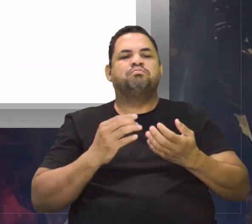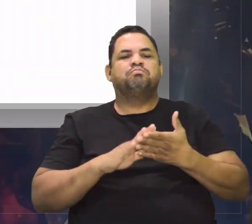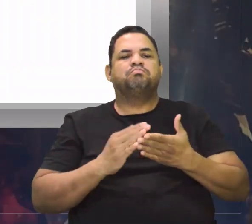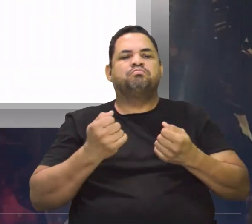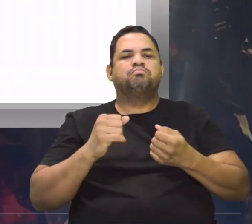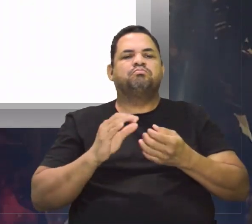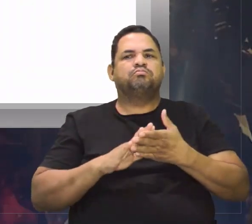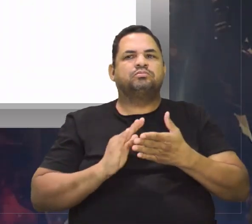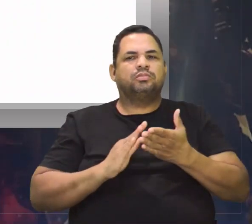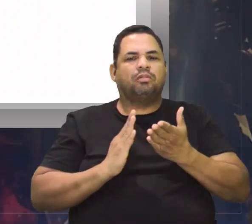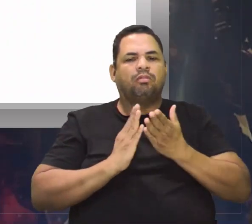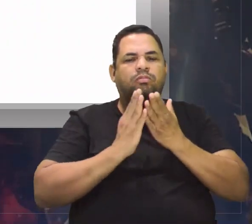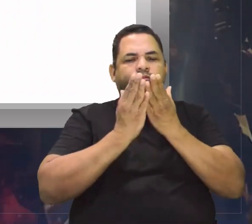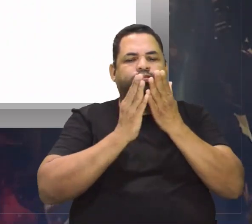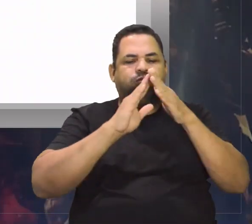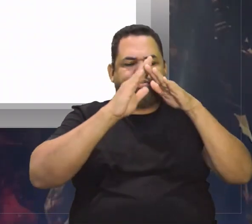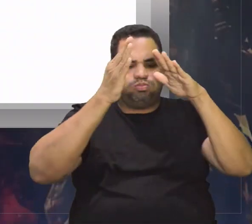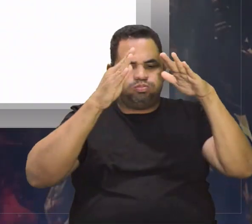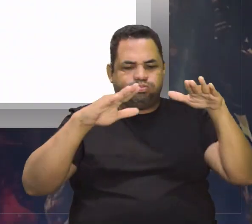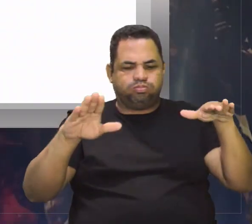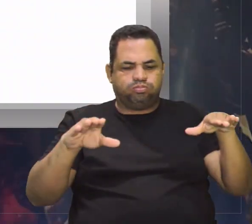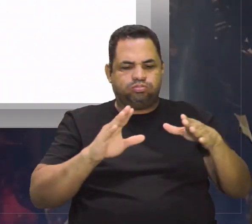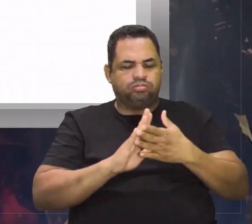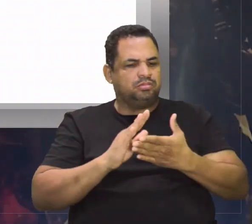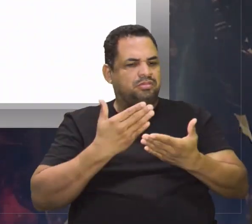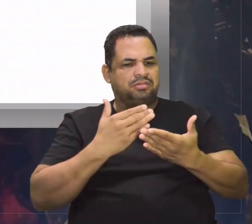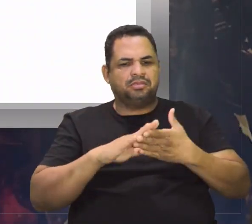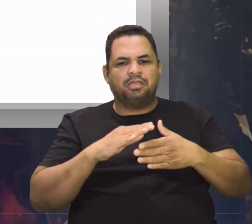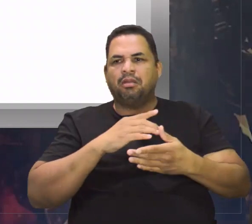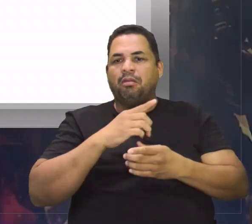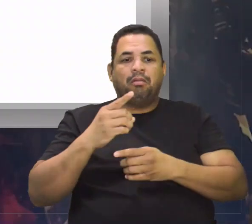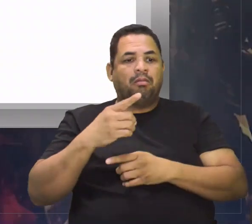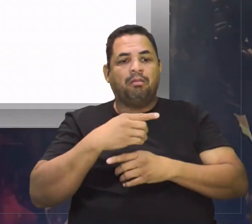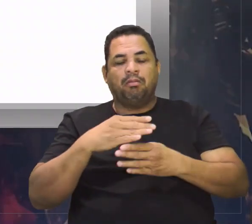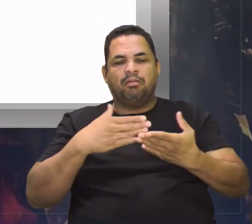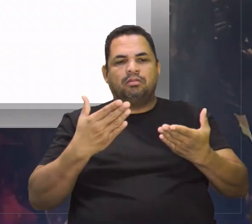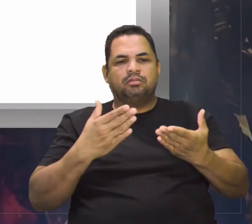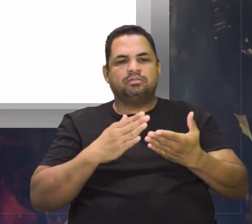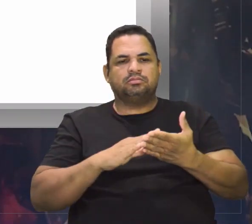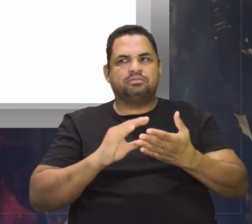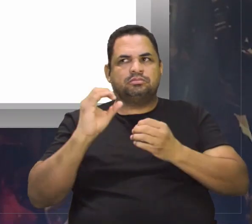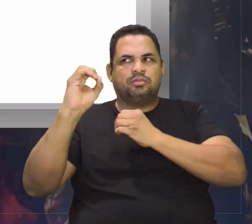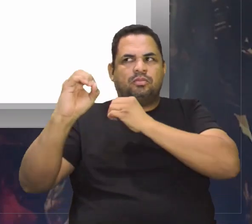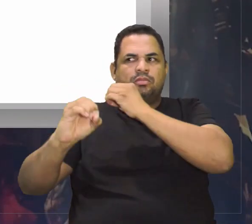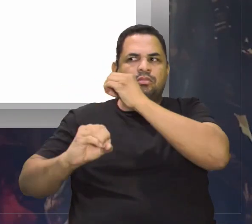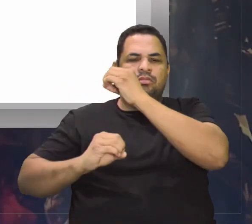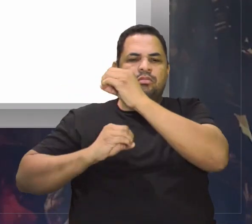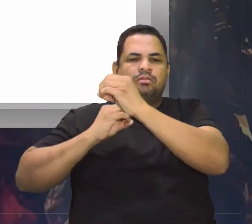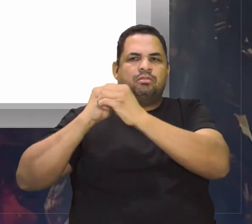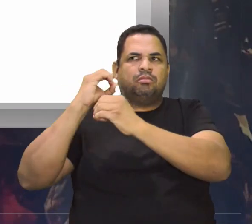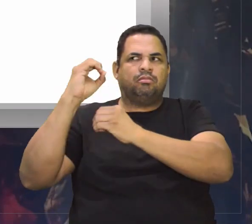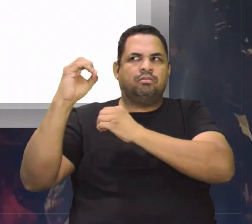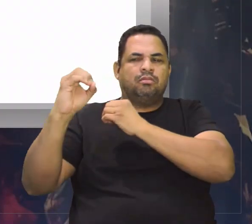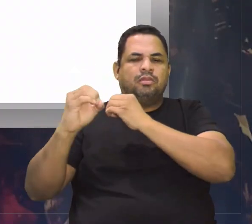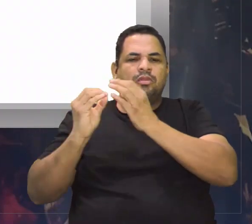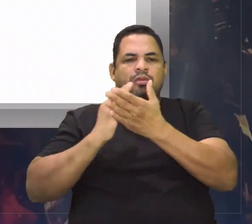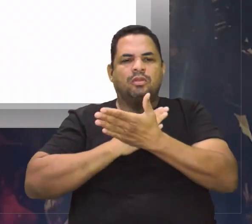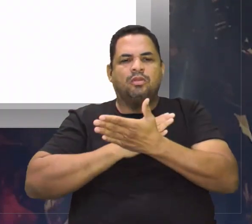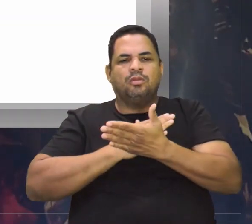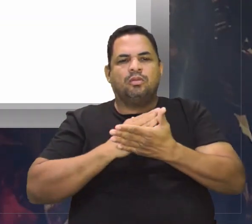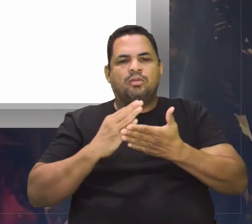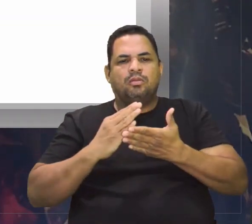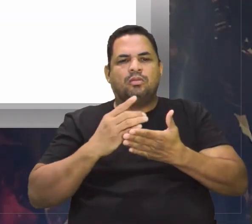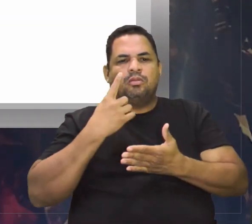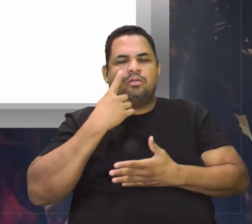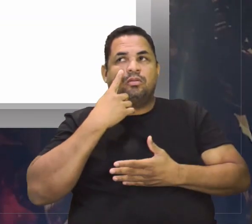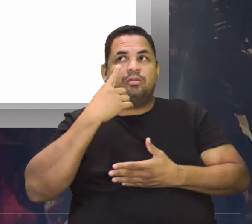alto mar e não se perder. Os astros começaram a ser estudados através da ciência, então as pessoas